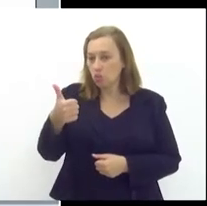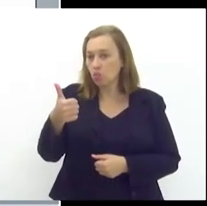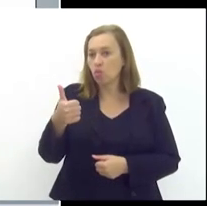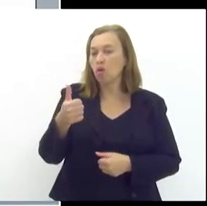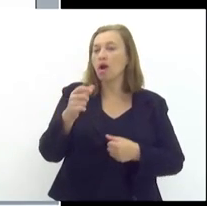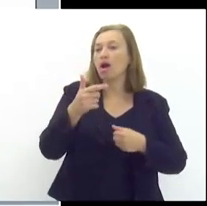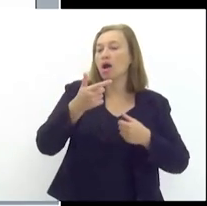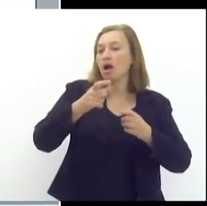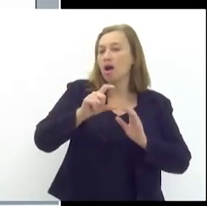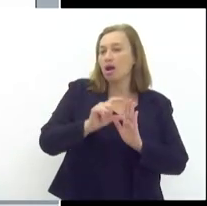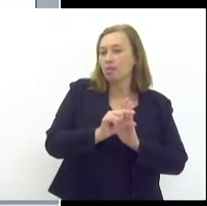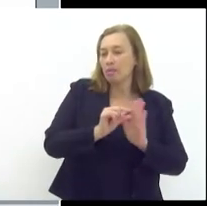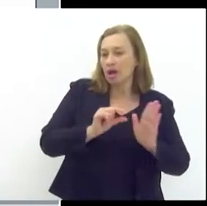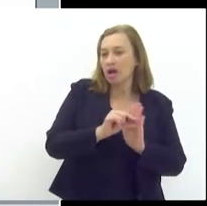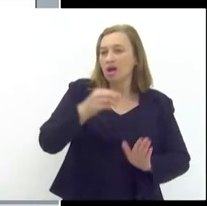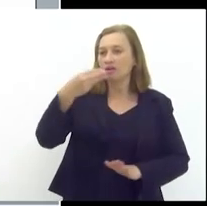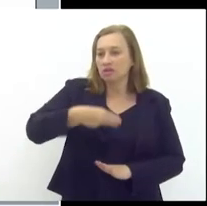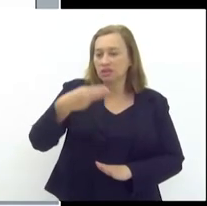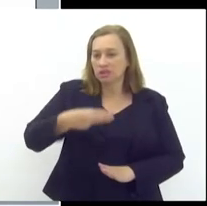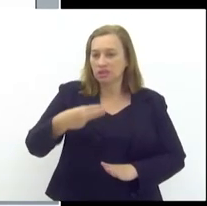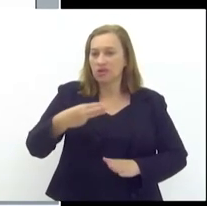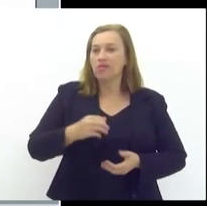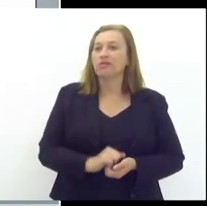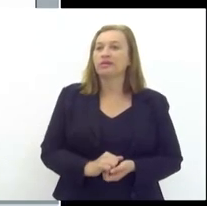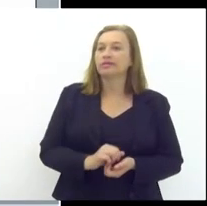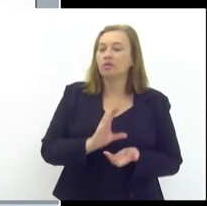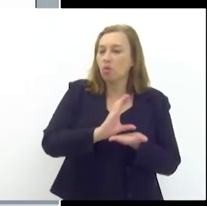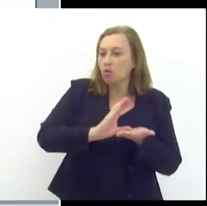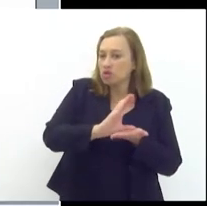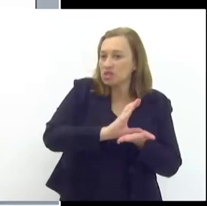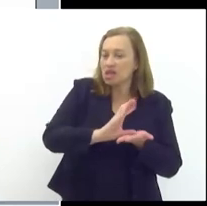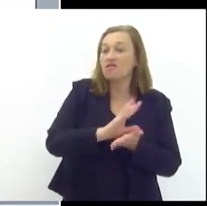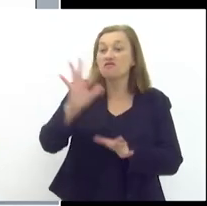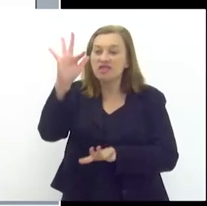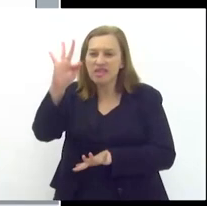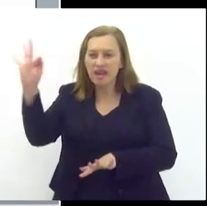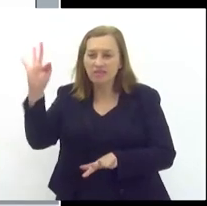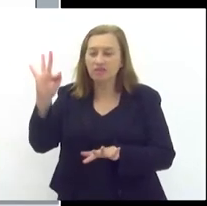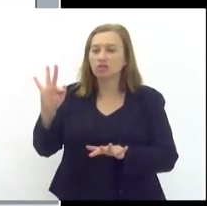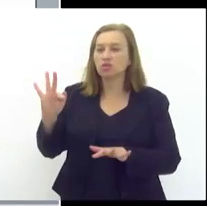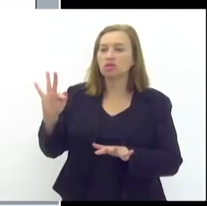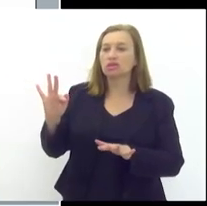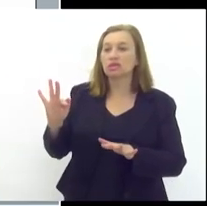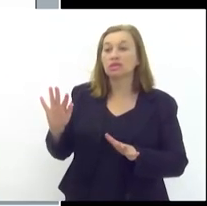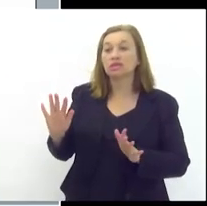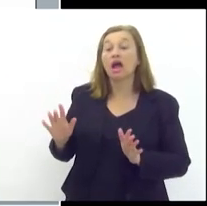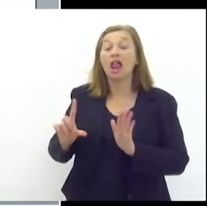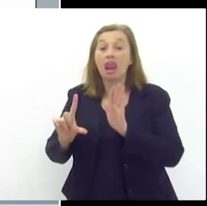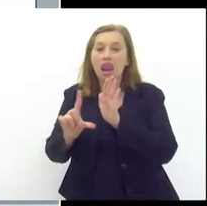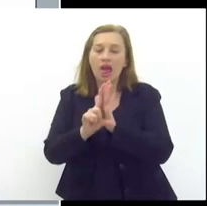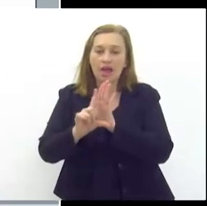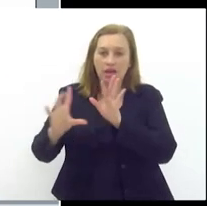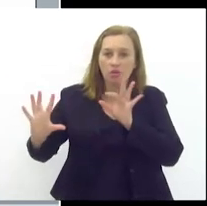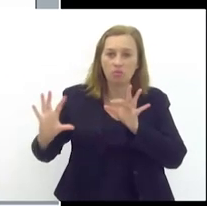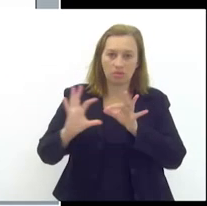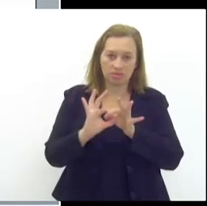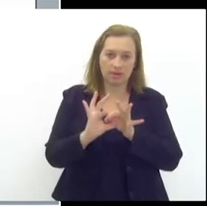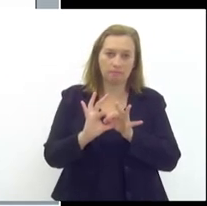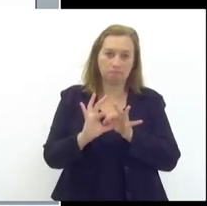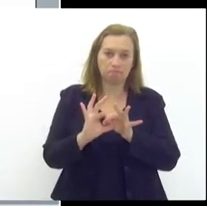dá ao conselho federativo a iniciativa de lei complementar